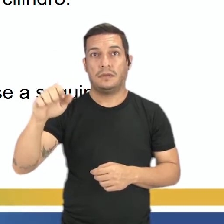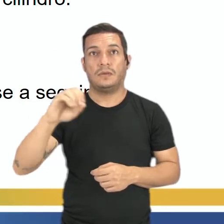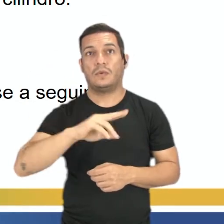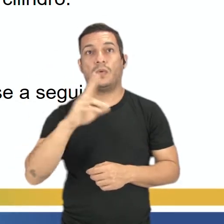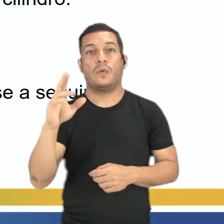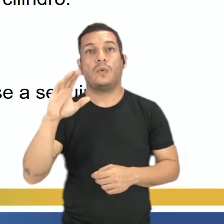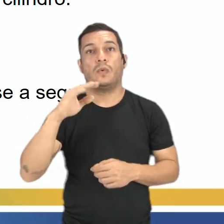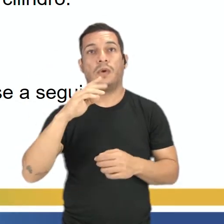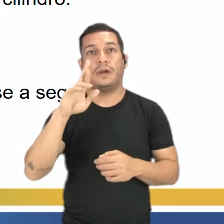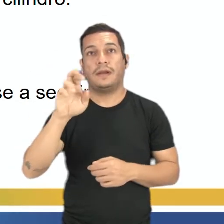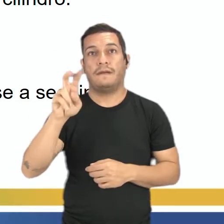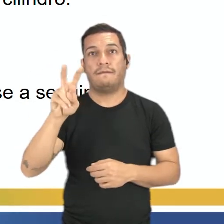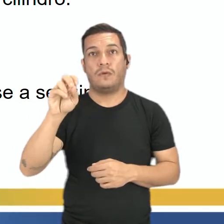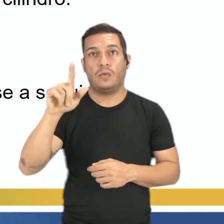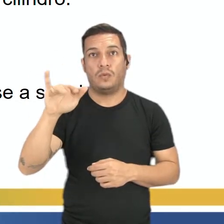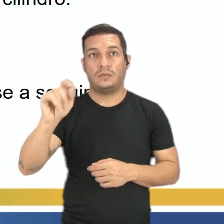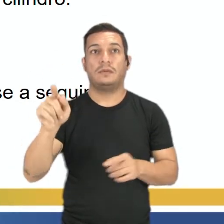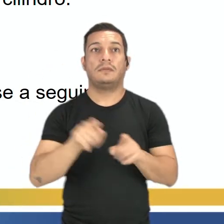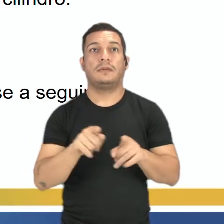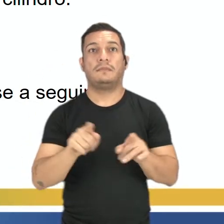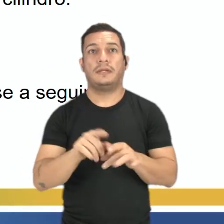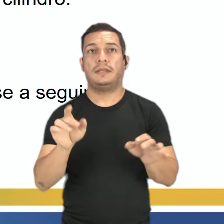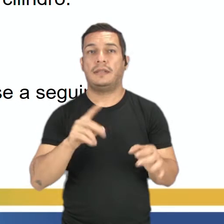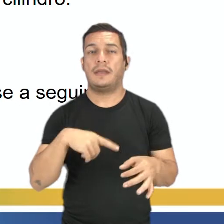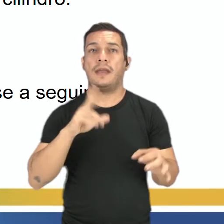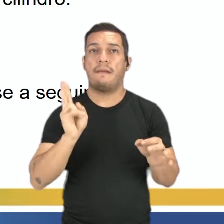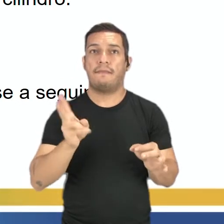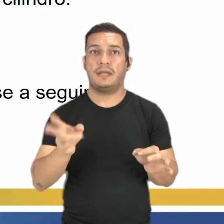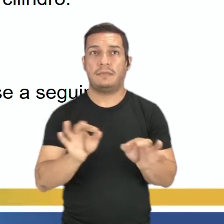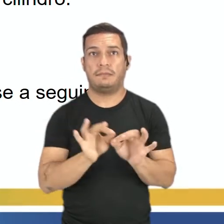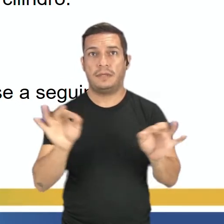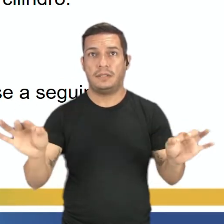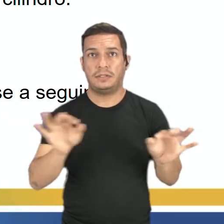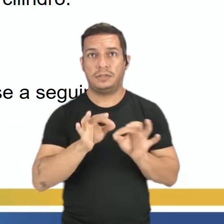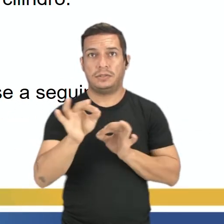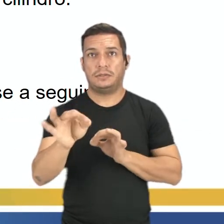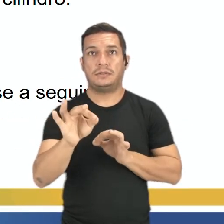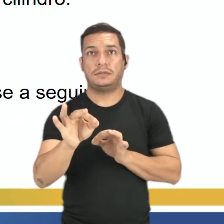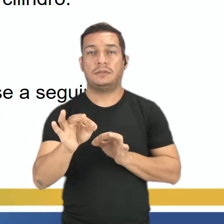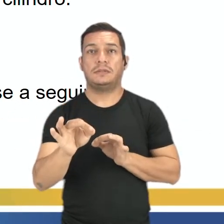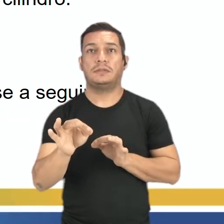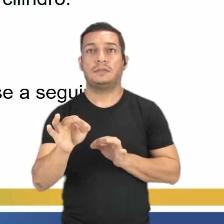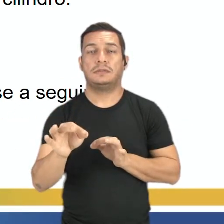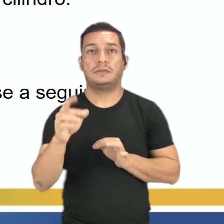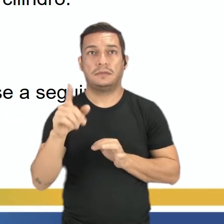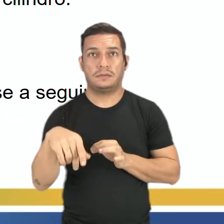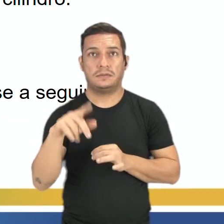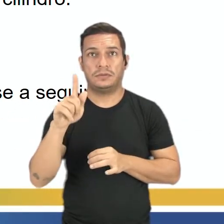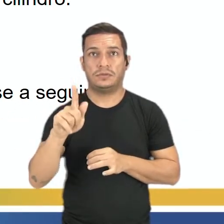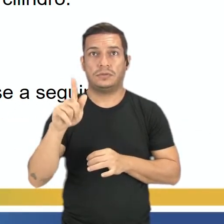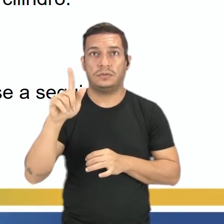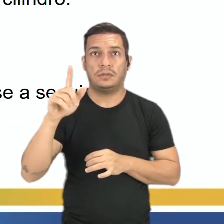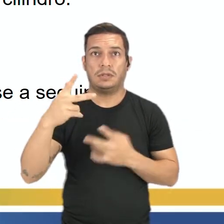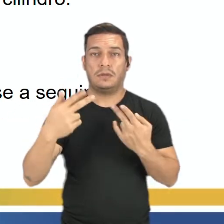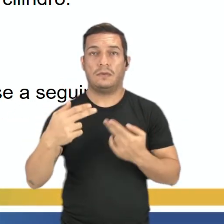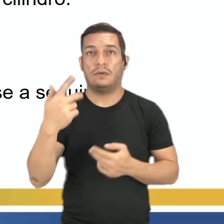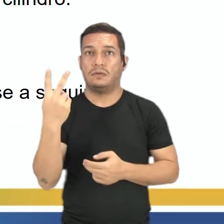revolução, é caracterizado pela mesma medida do diâmetro da base e da geratriz, G igual a